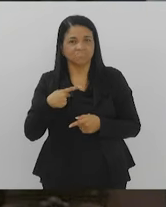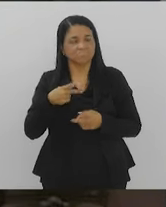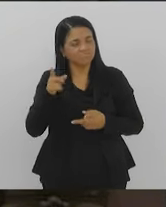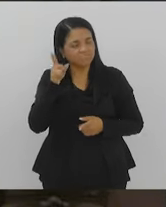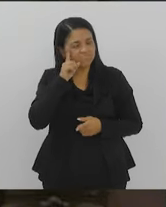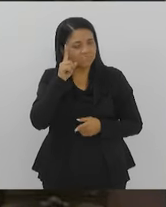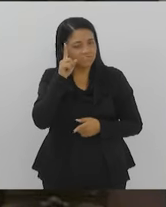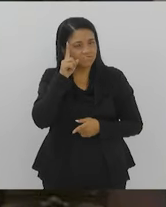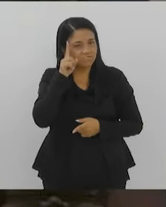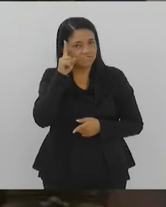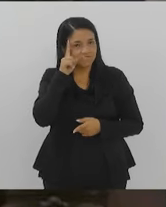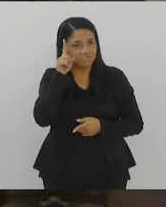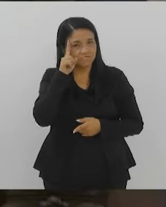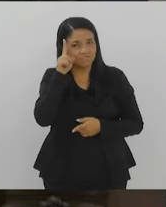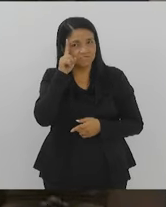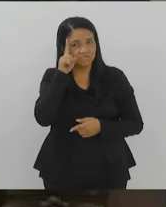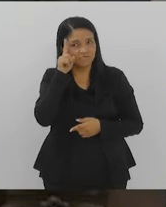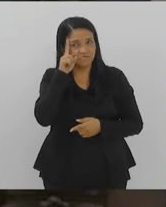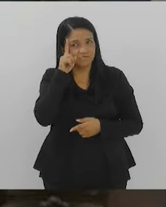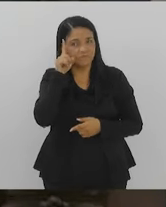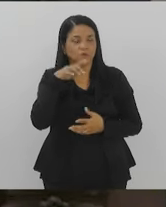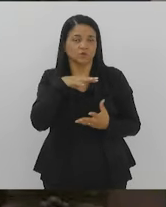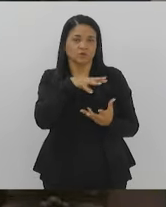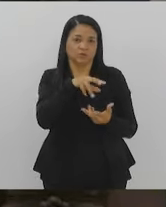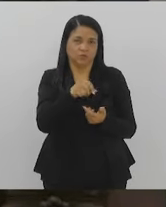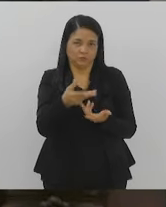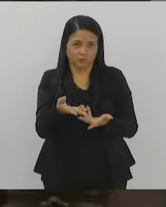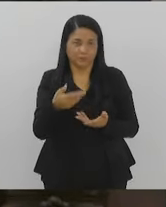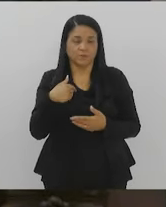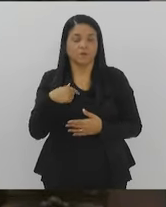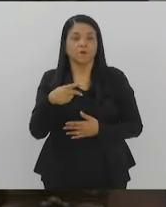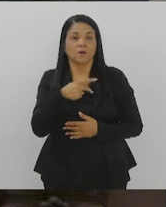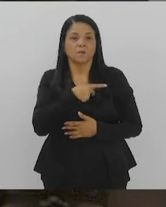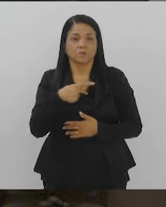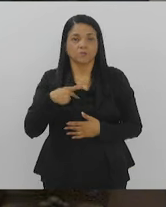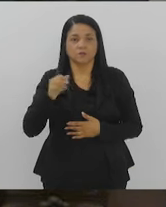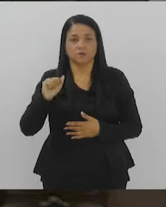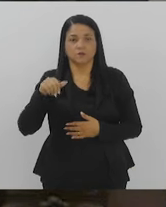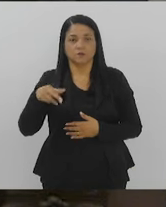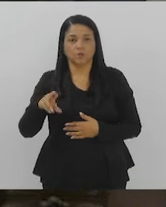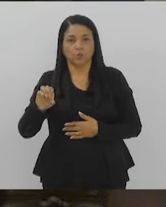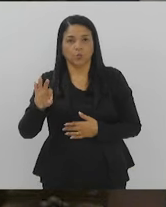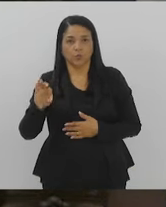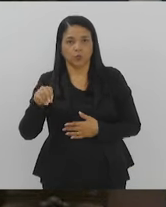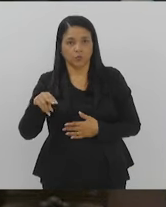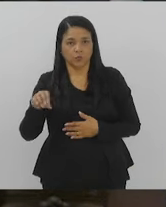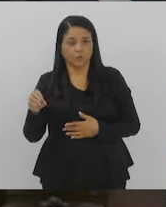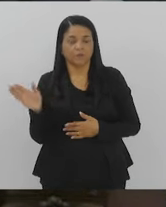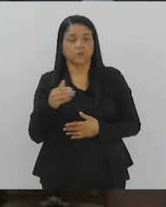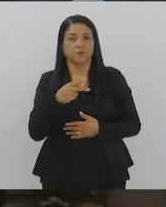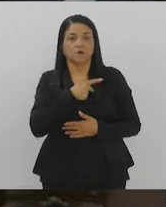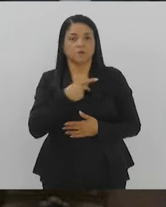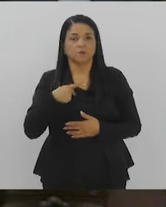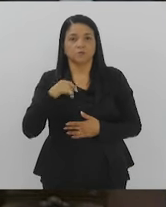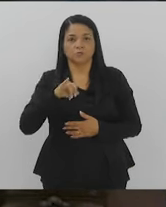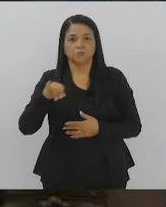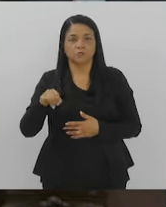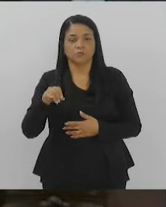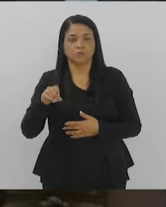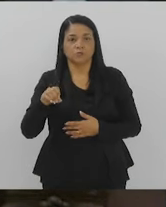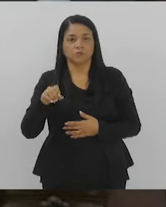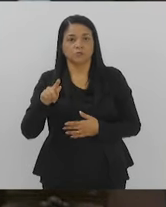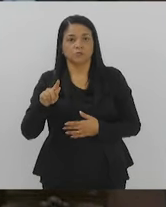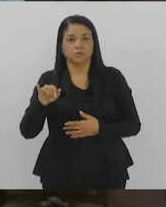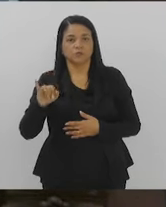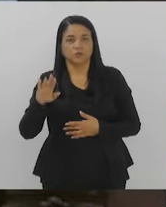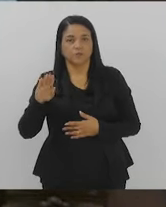dia no mundo que vivemos. Nosso pastor Antônio Emanuel, o nosso pastor Gilberto,